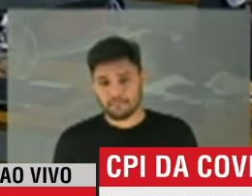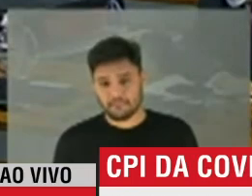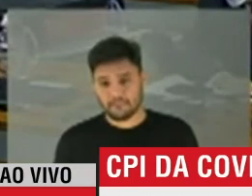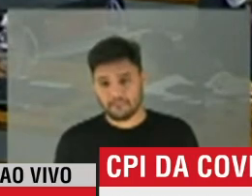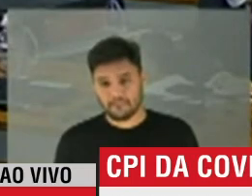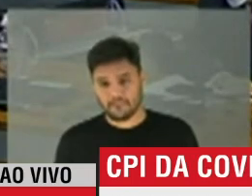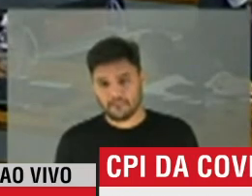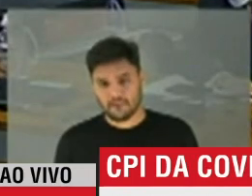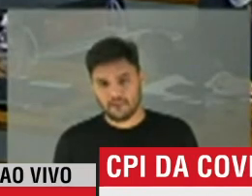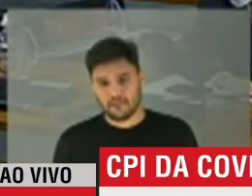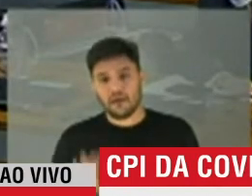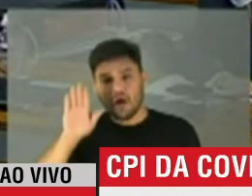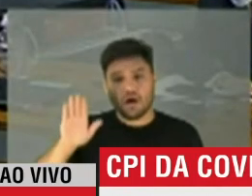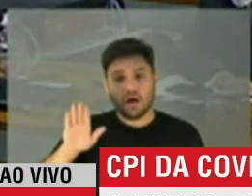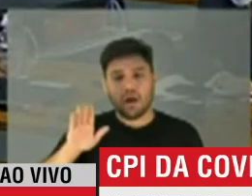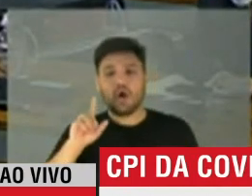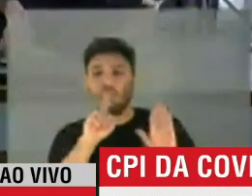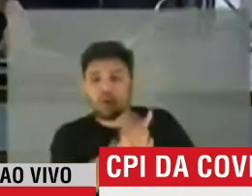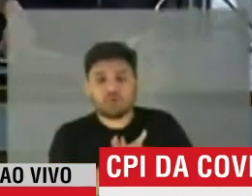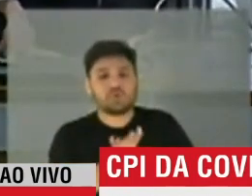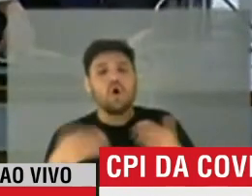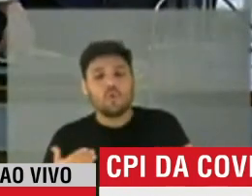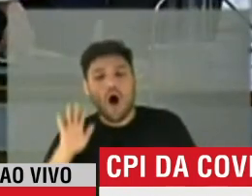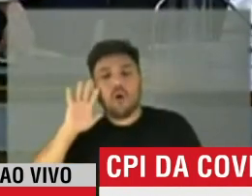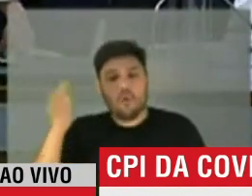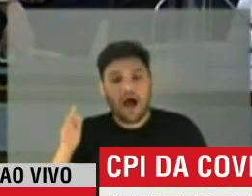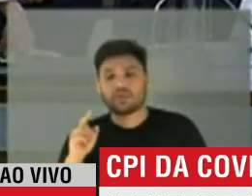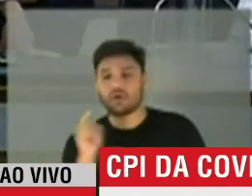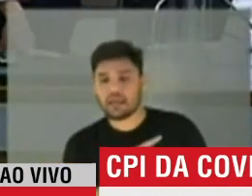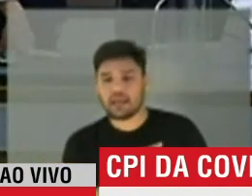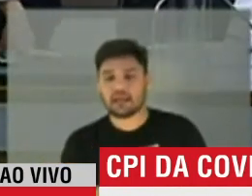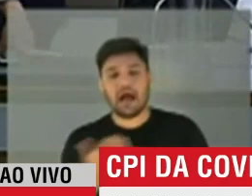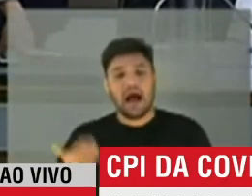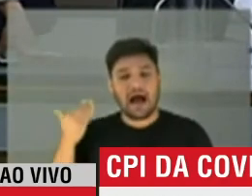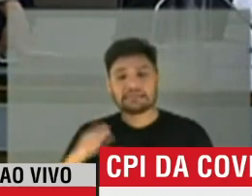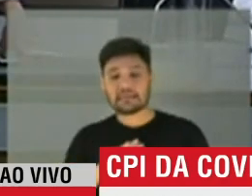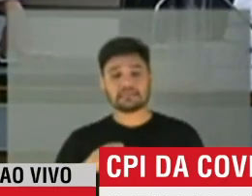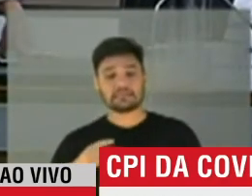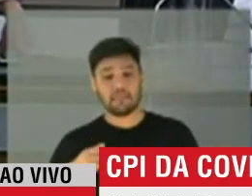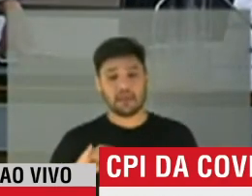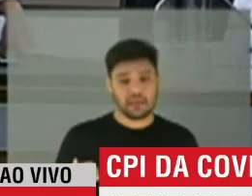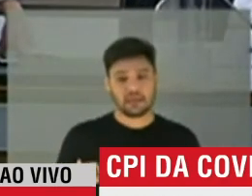Eu peço que esclareça a condição do meu... Presidente, eu pergunto a vossa excelência qual ato foi praticado agora há pouco aqui na CPI.